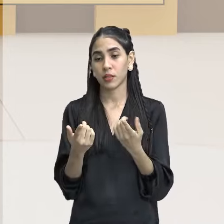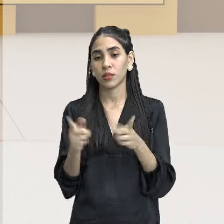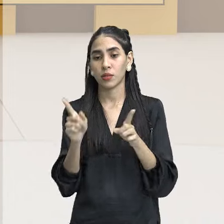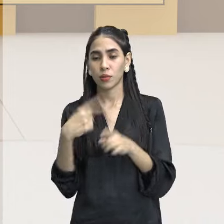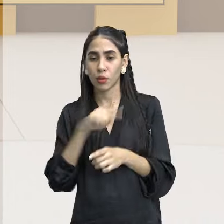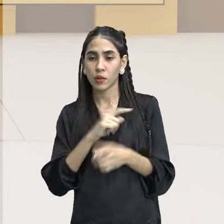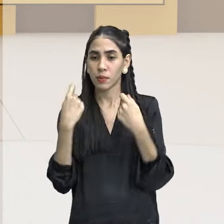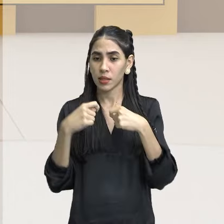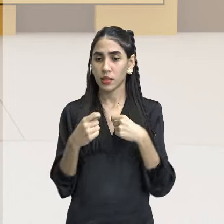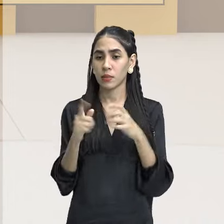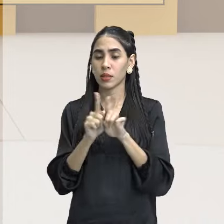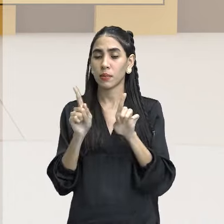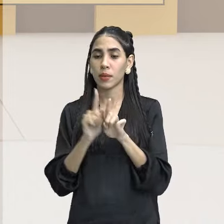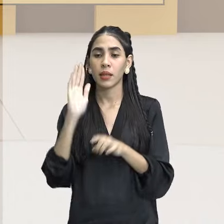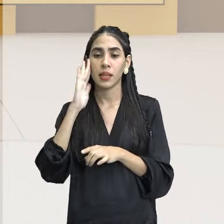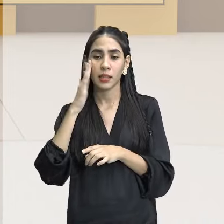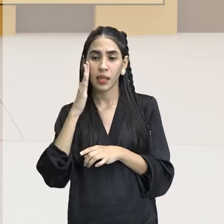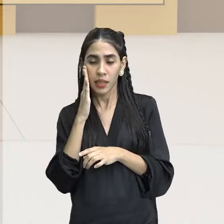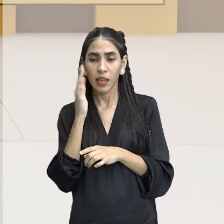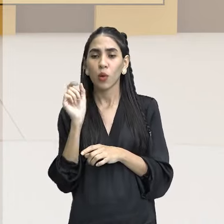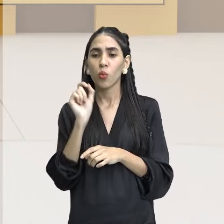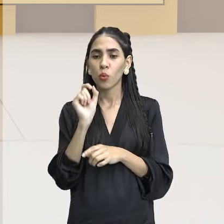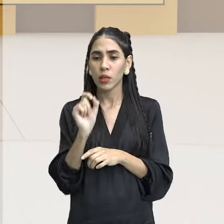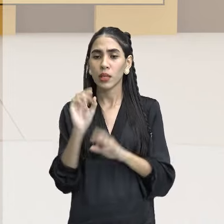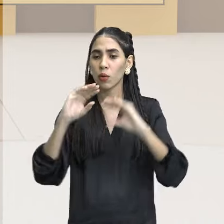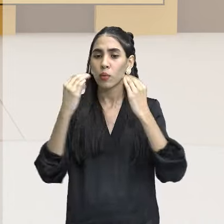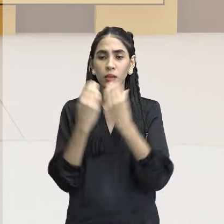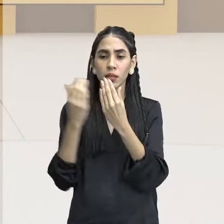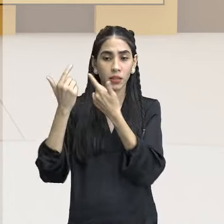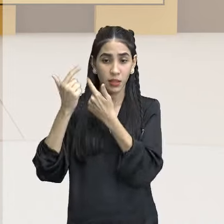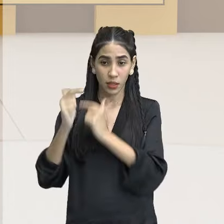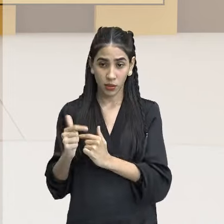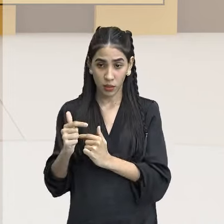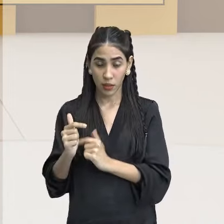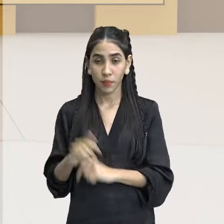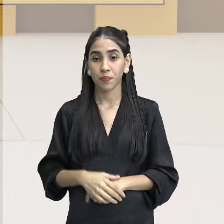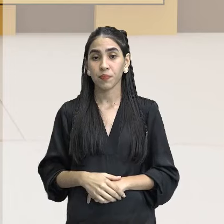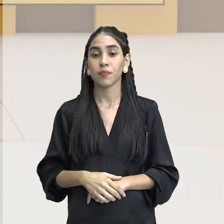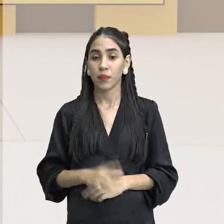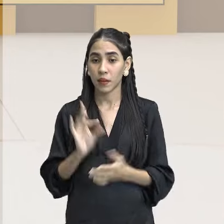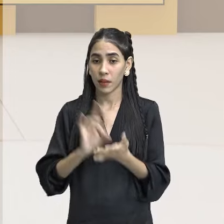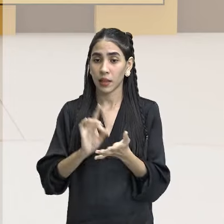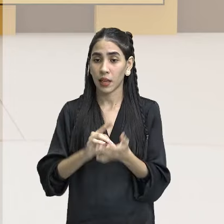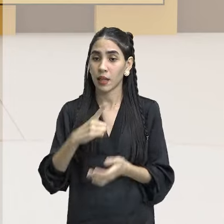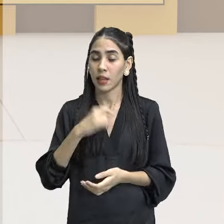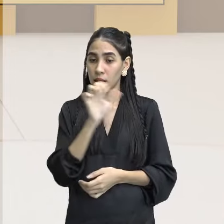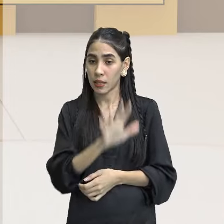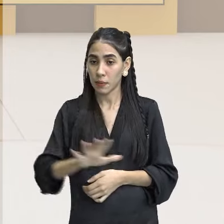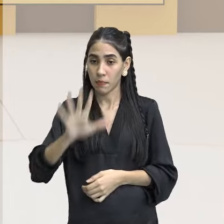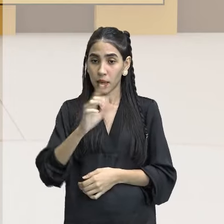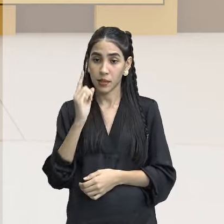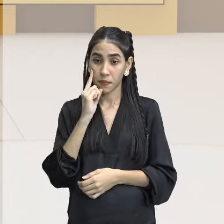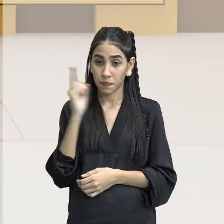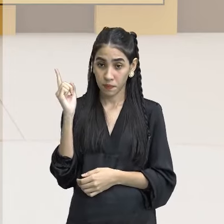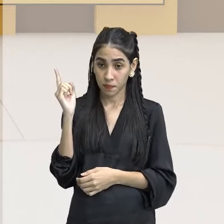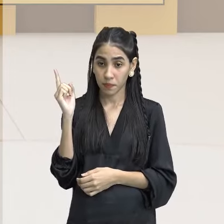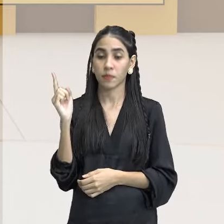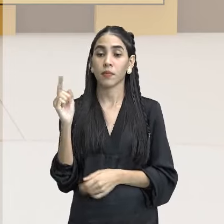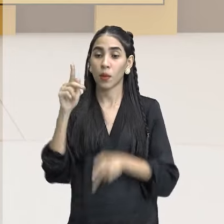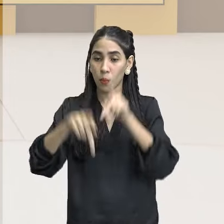tem que entender o que são as comunidades tradicionais, né, professor Dário? Verdade. Tem aqui as imagens que vocês estão vendo, né, desses povos, dessas